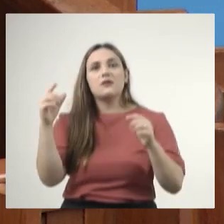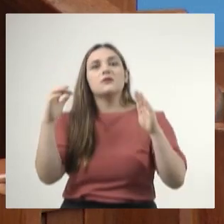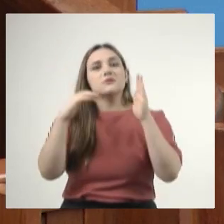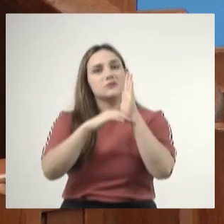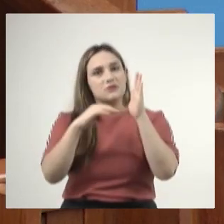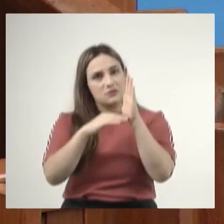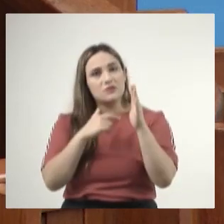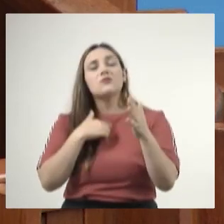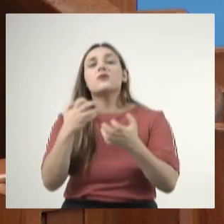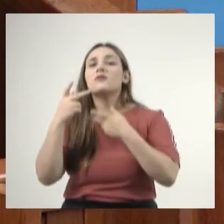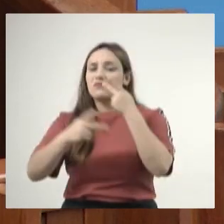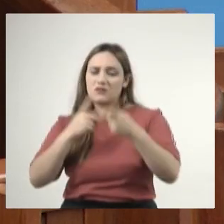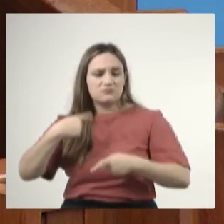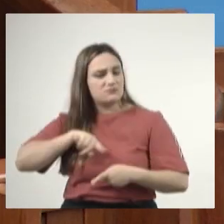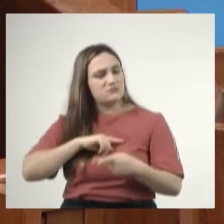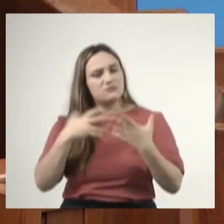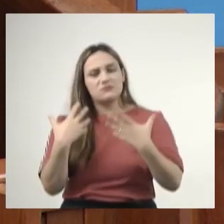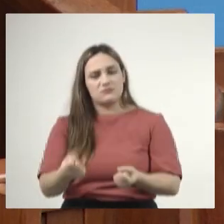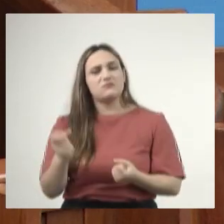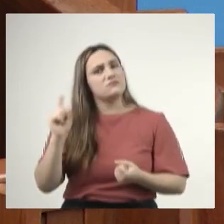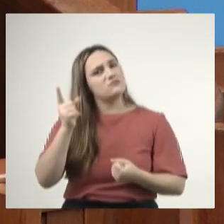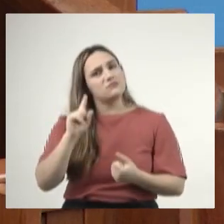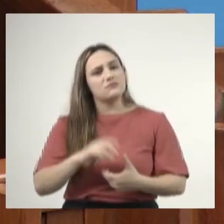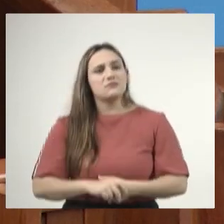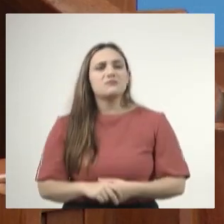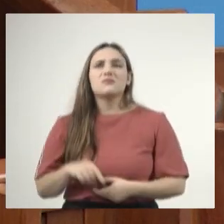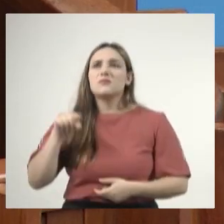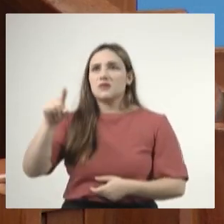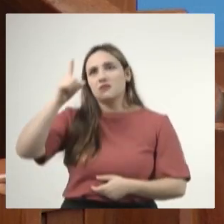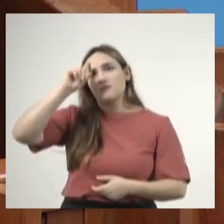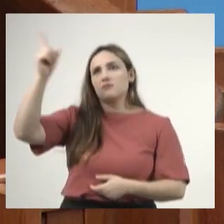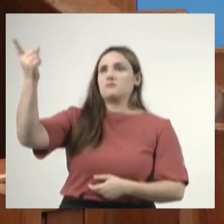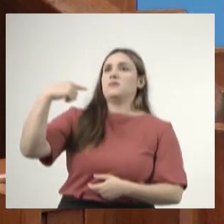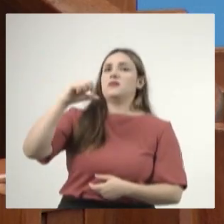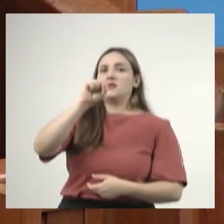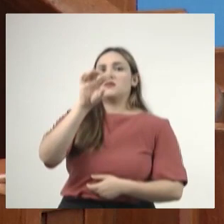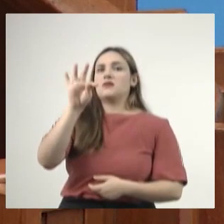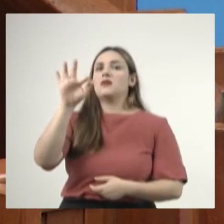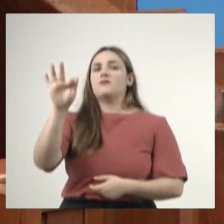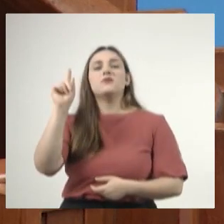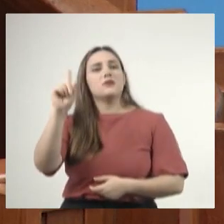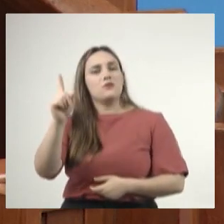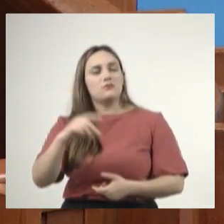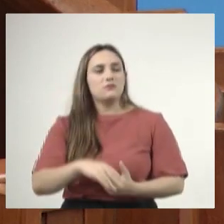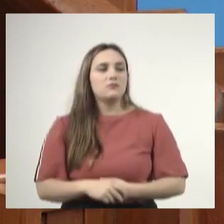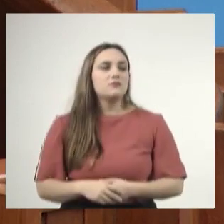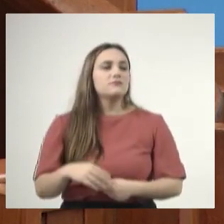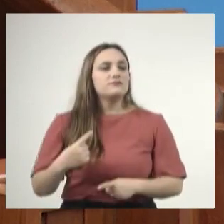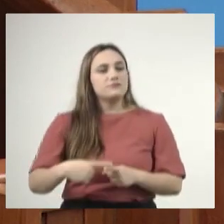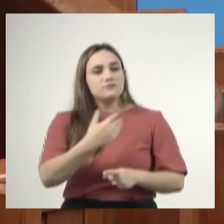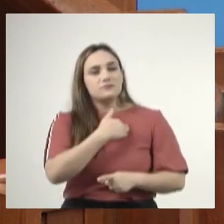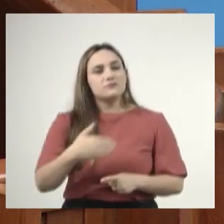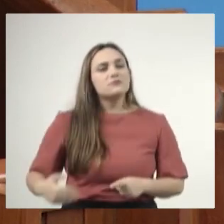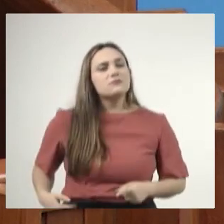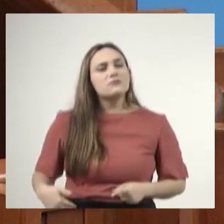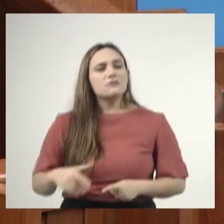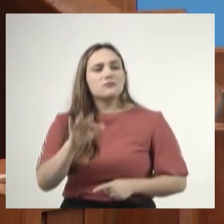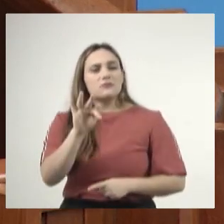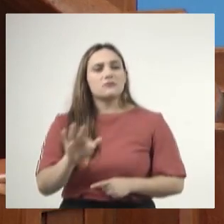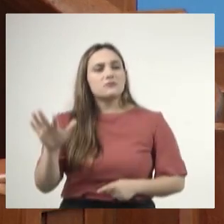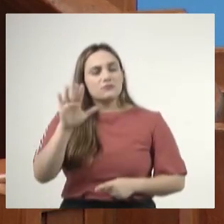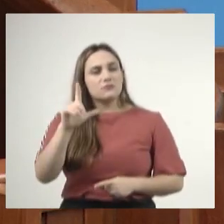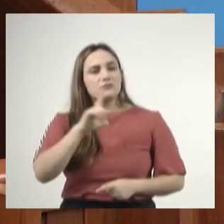que esse setor não vai aceitar essa imposição, porque o governo federal, ele tem o